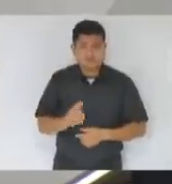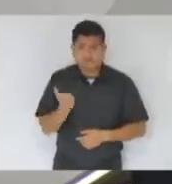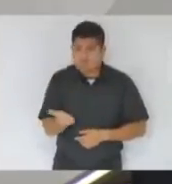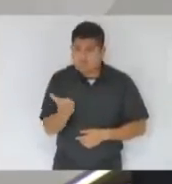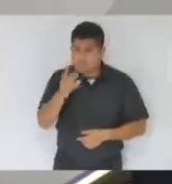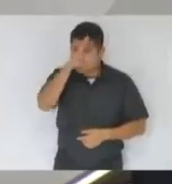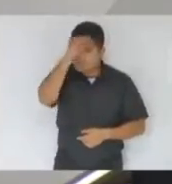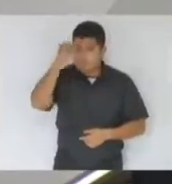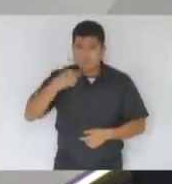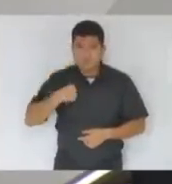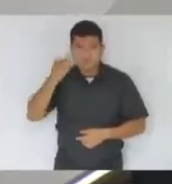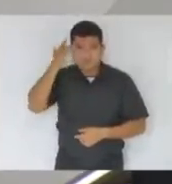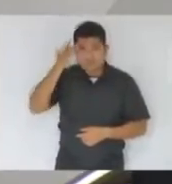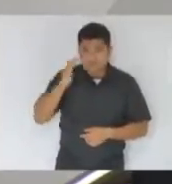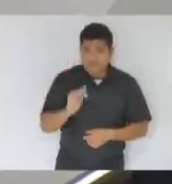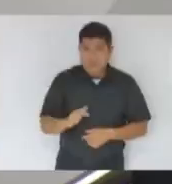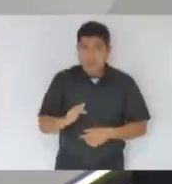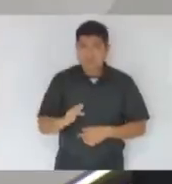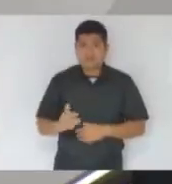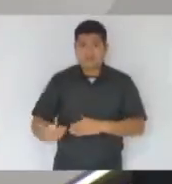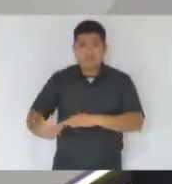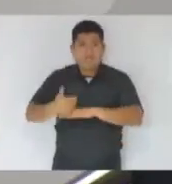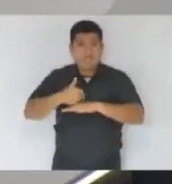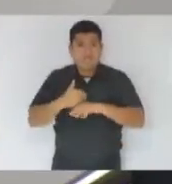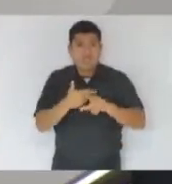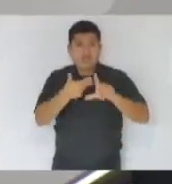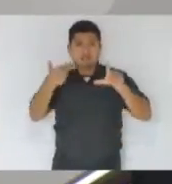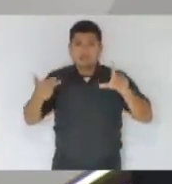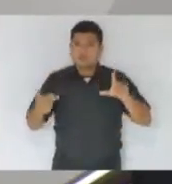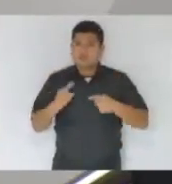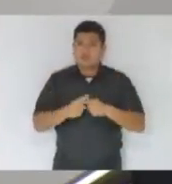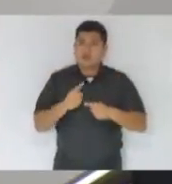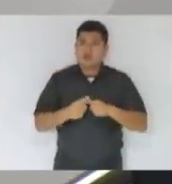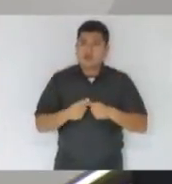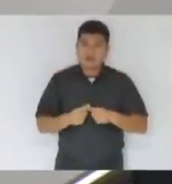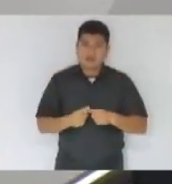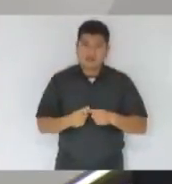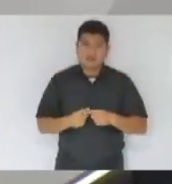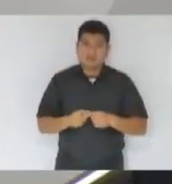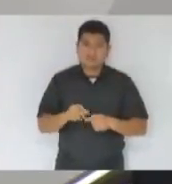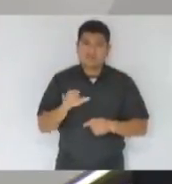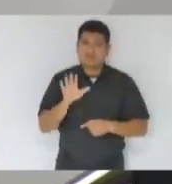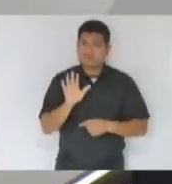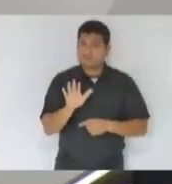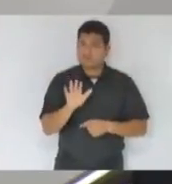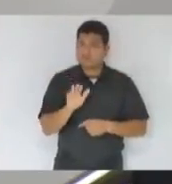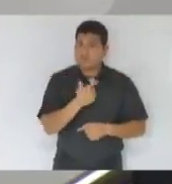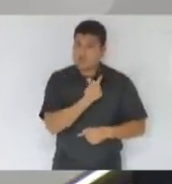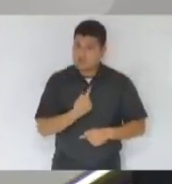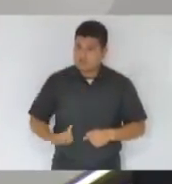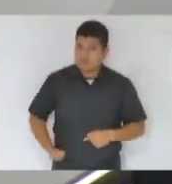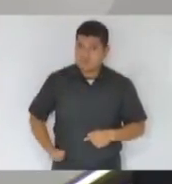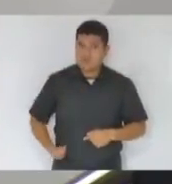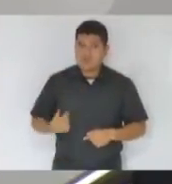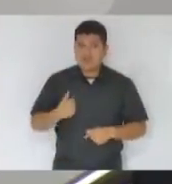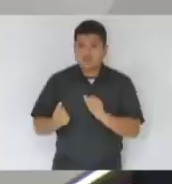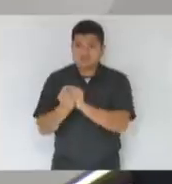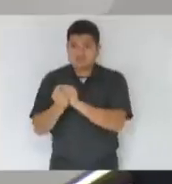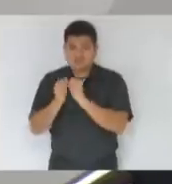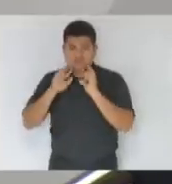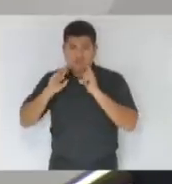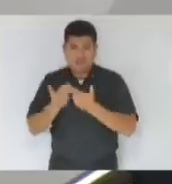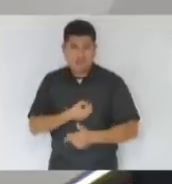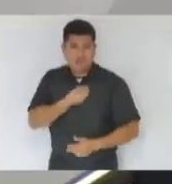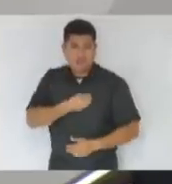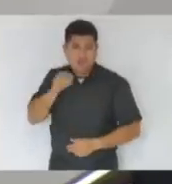foi procurado pela empresa? Imagine por quê? Mas onde esteve com o senhor governador? Eu estava nessa reunião.